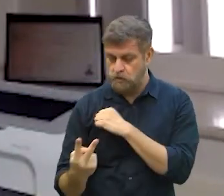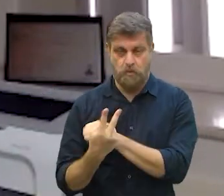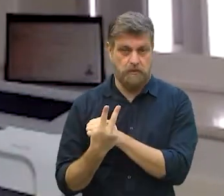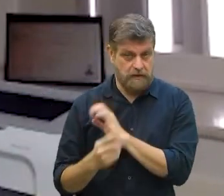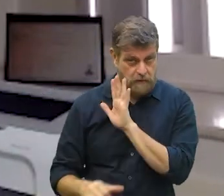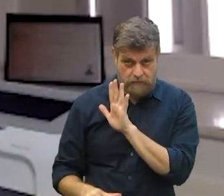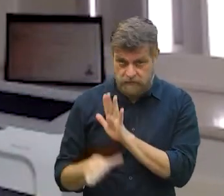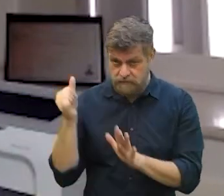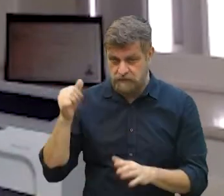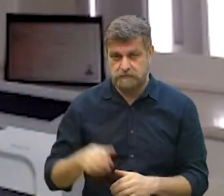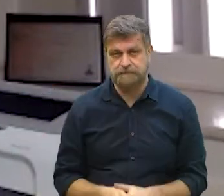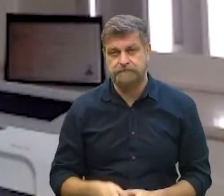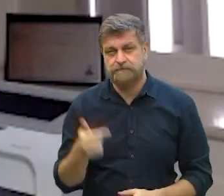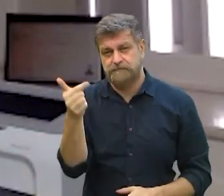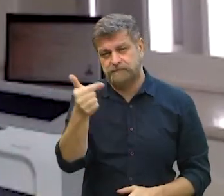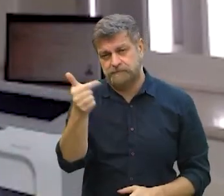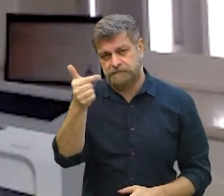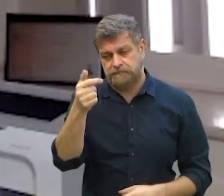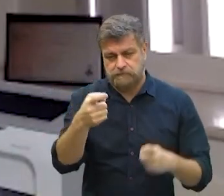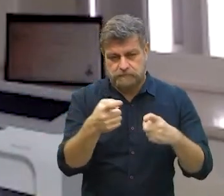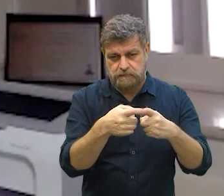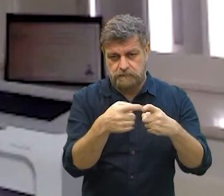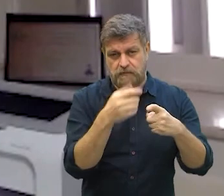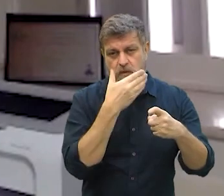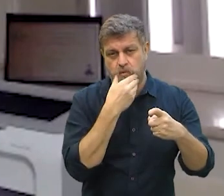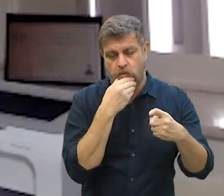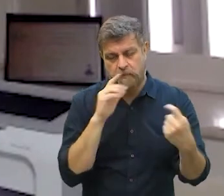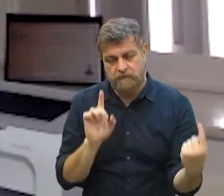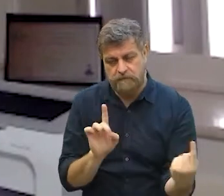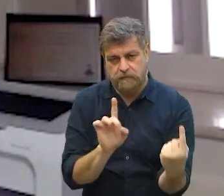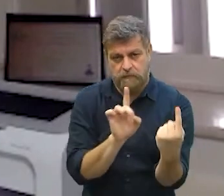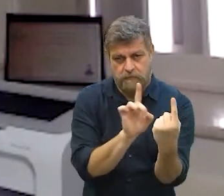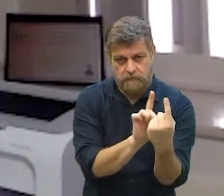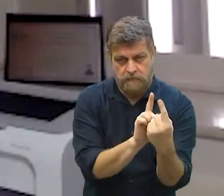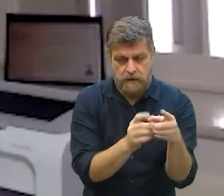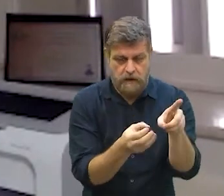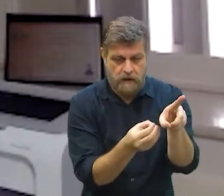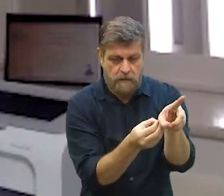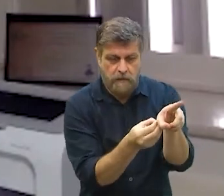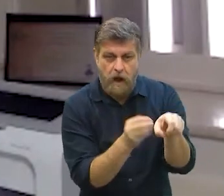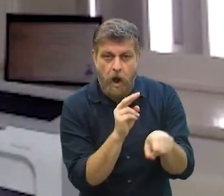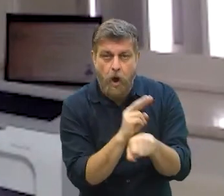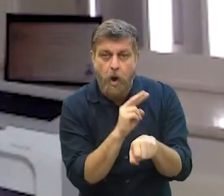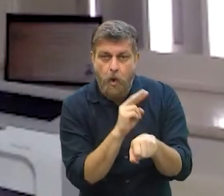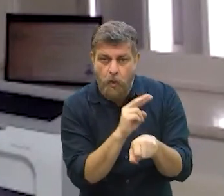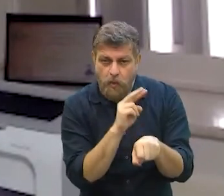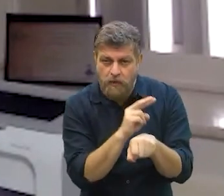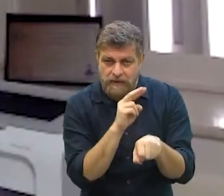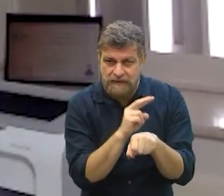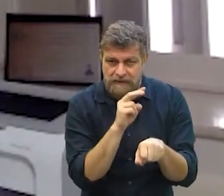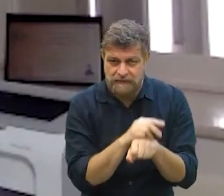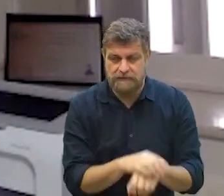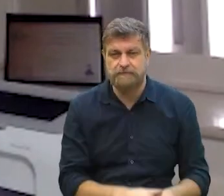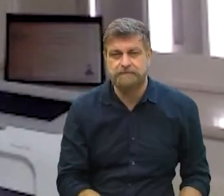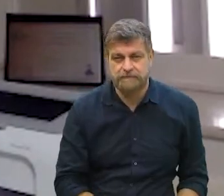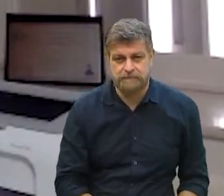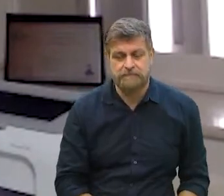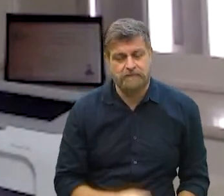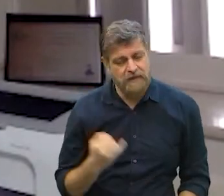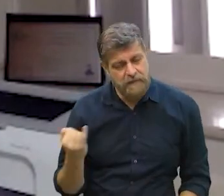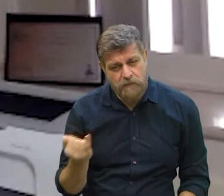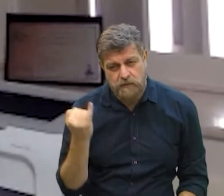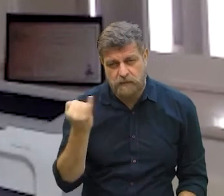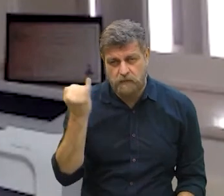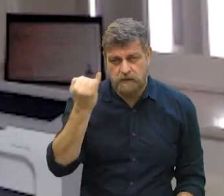Cuide da sua saúde, primeiro recado. Segundo, procure um urologista todo ano, cuide da sua próstata, da sua saúde